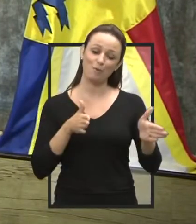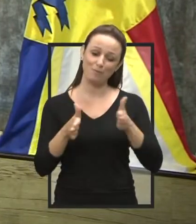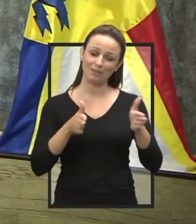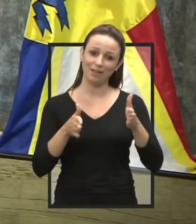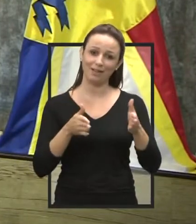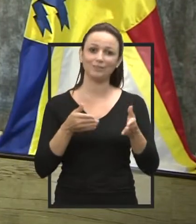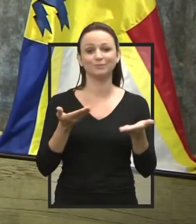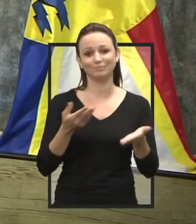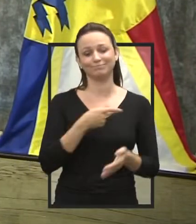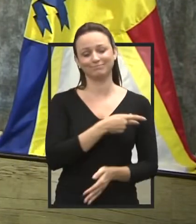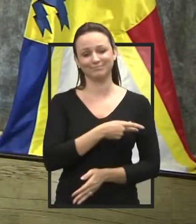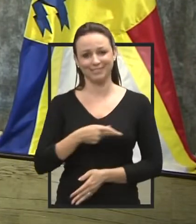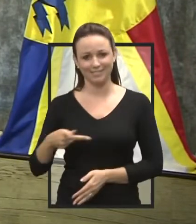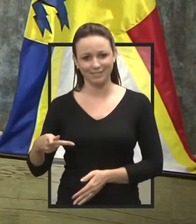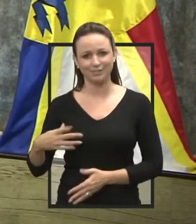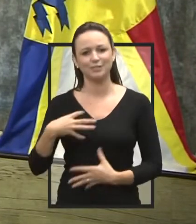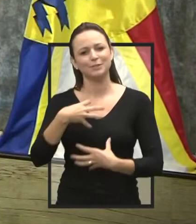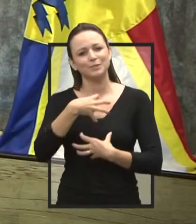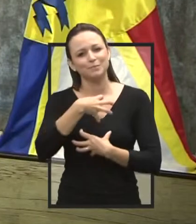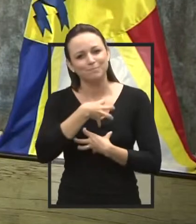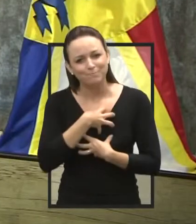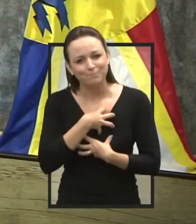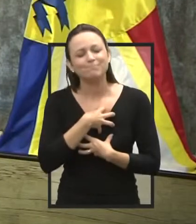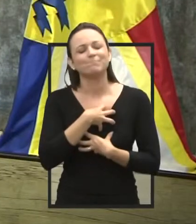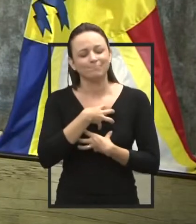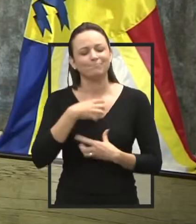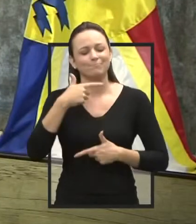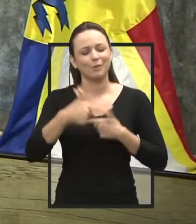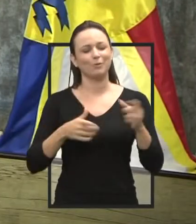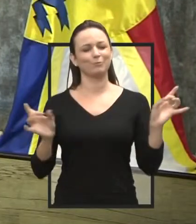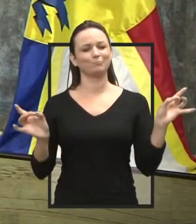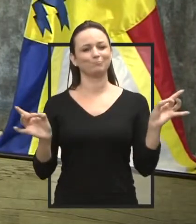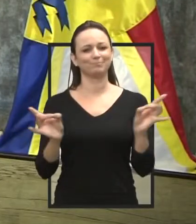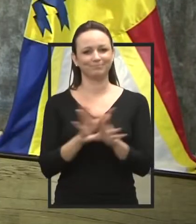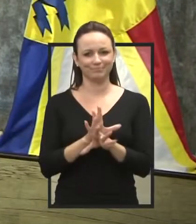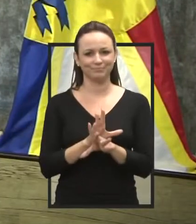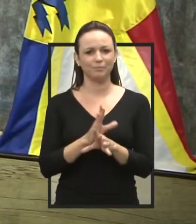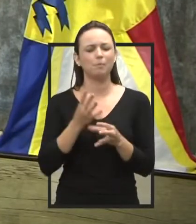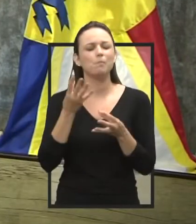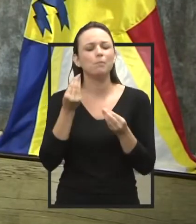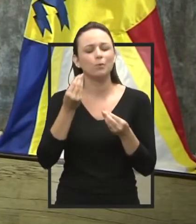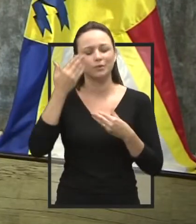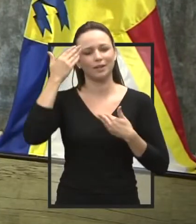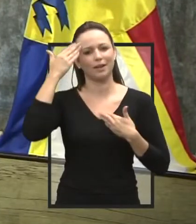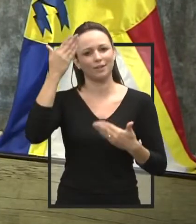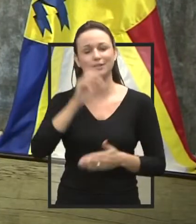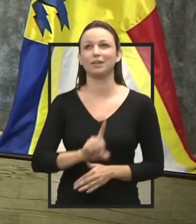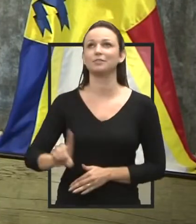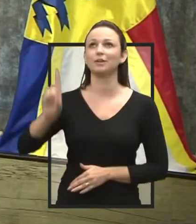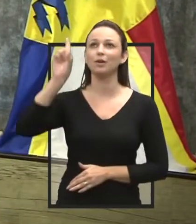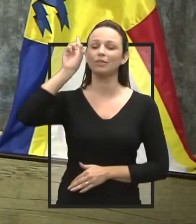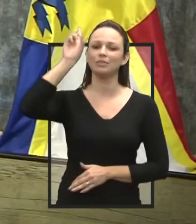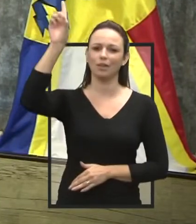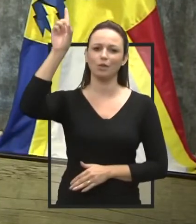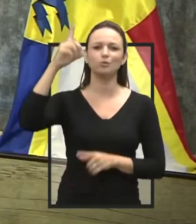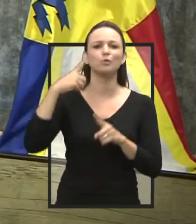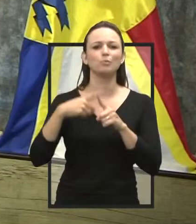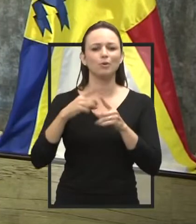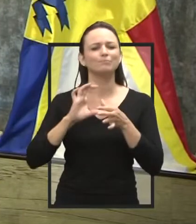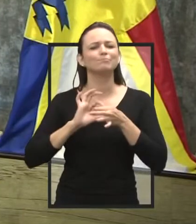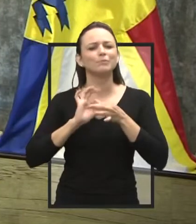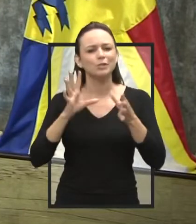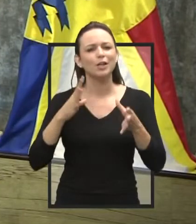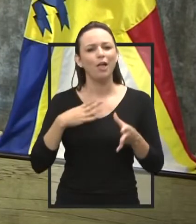Câmara, com o sentimento de dever cumprido, com muita gratidão a Deus por me permitir viver essa